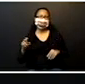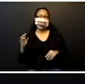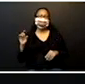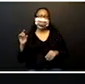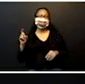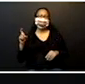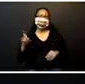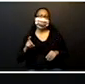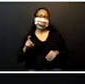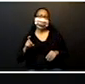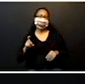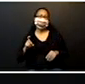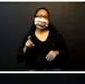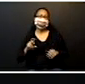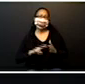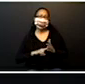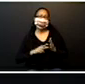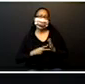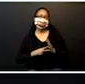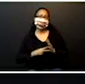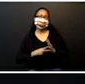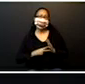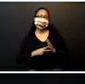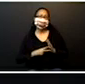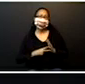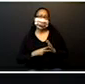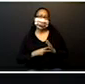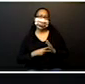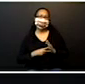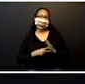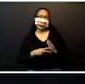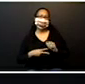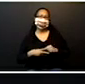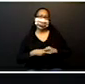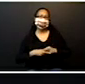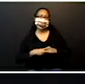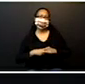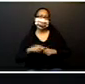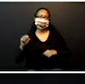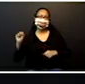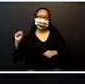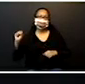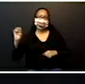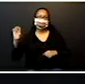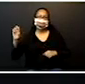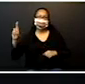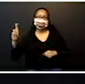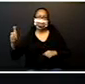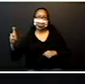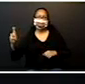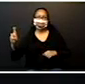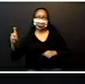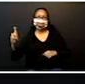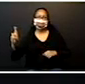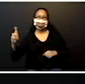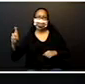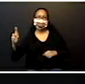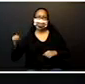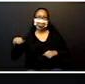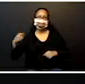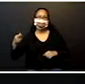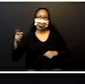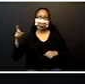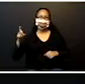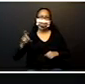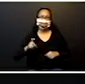são? Ele vem do verbo ser. Ok? E vocês vão ver que o verbo ser, ele é um dos que fica mais